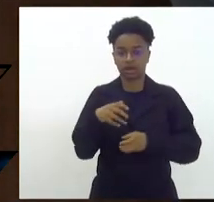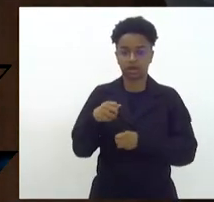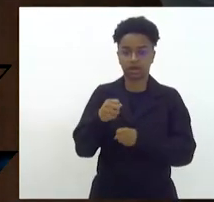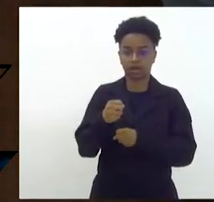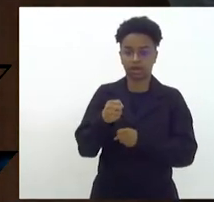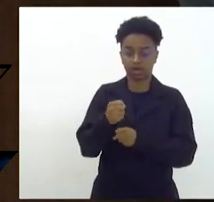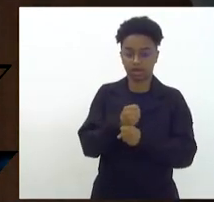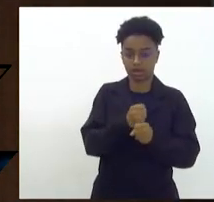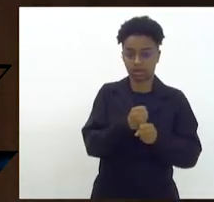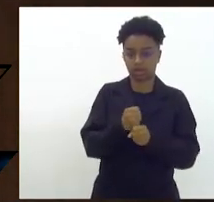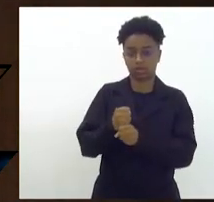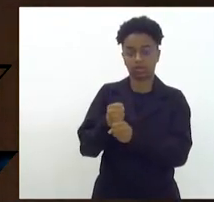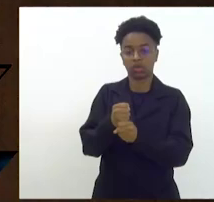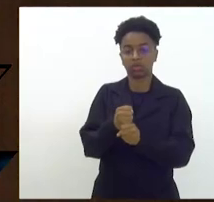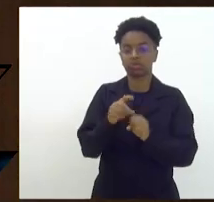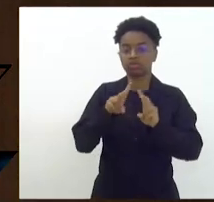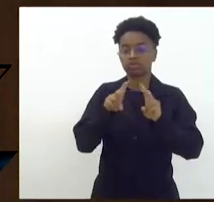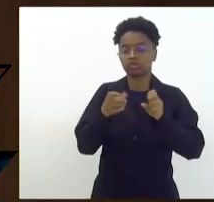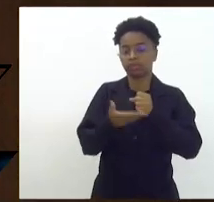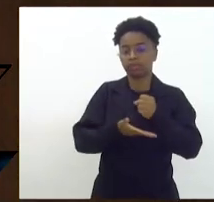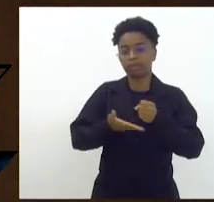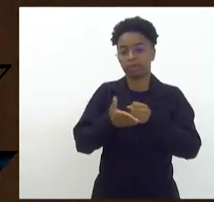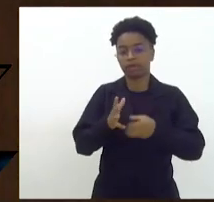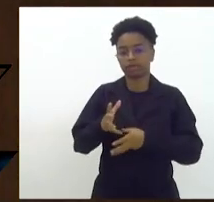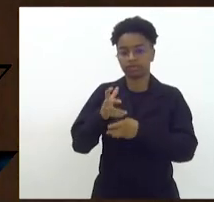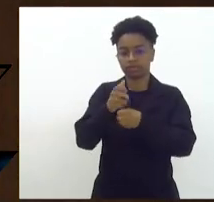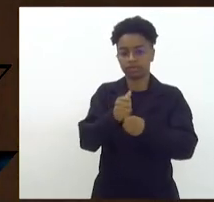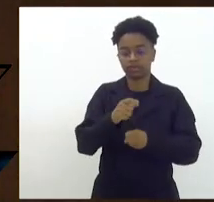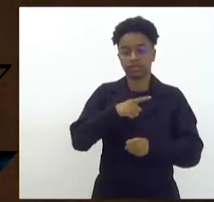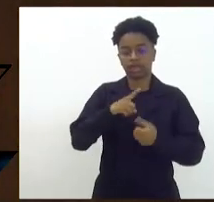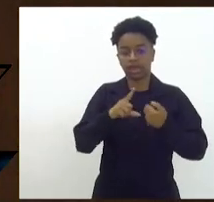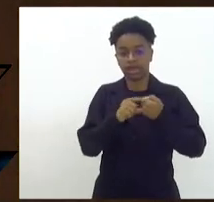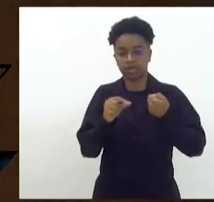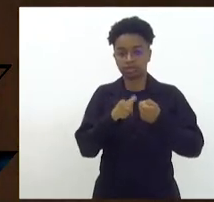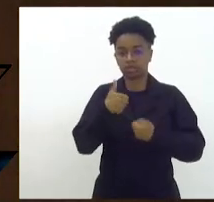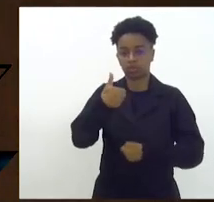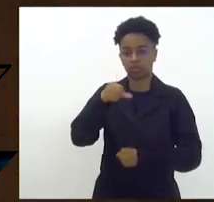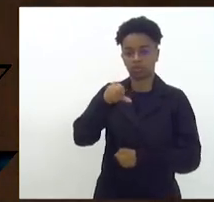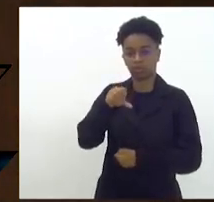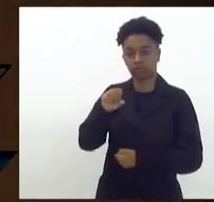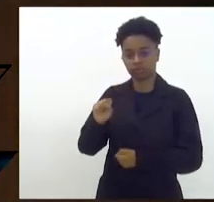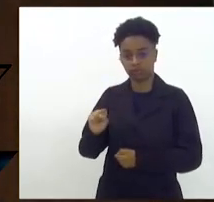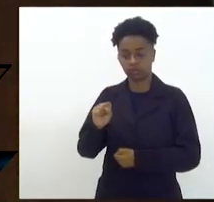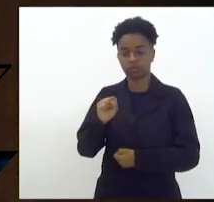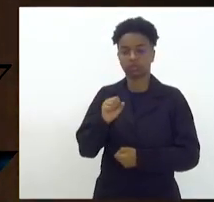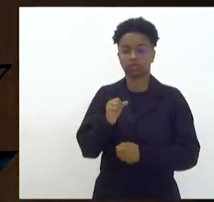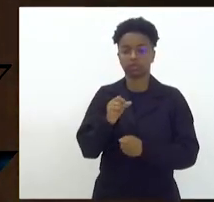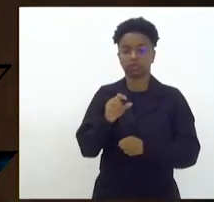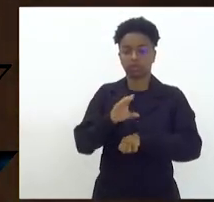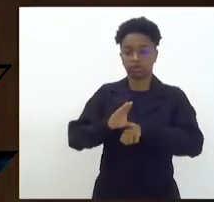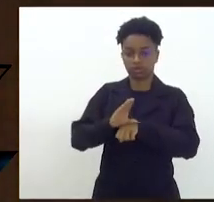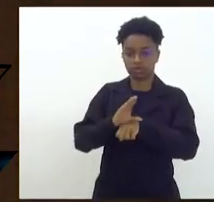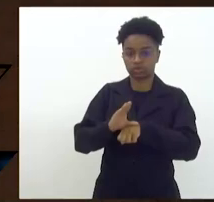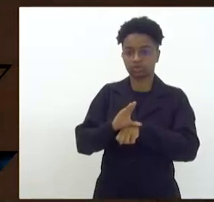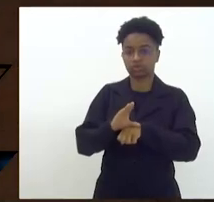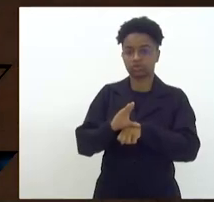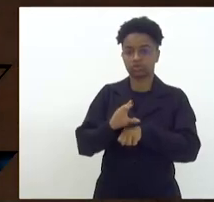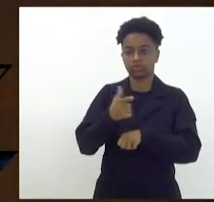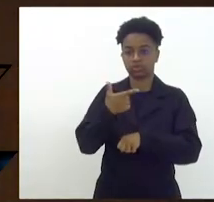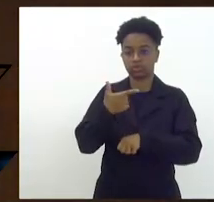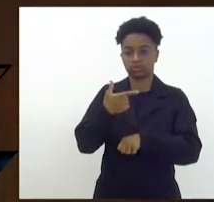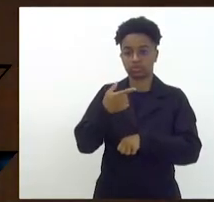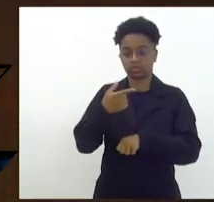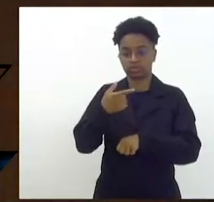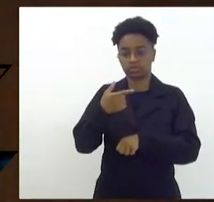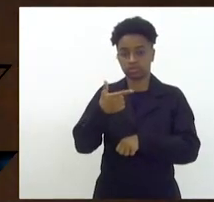cálculo das aplicações mínimas que trata o artigo 98 da Constituição 2012 do artigo 212